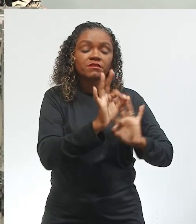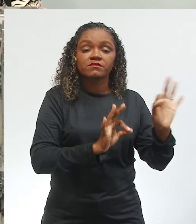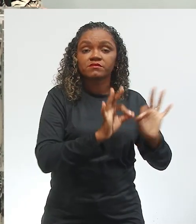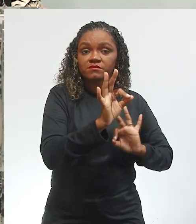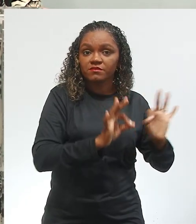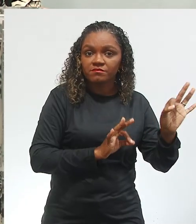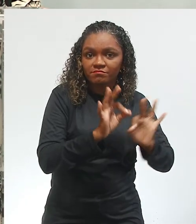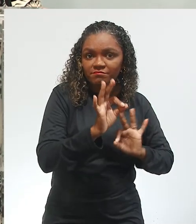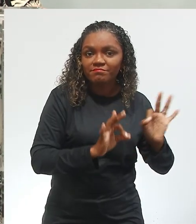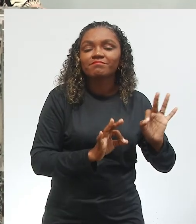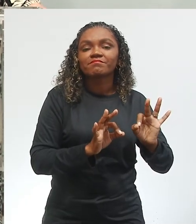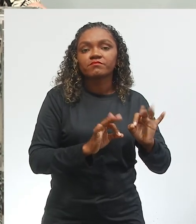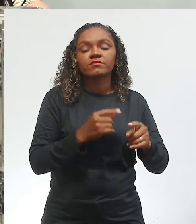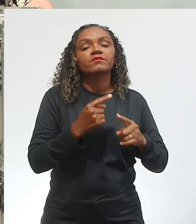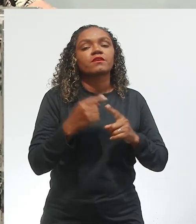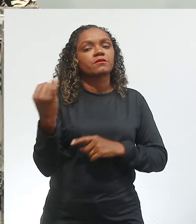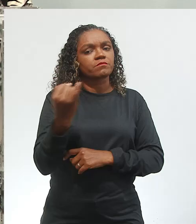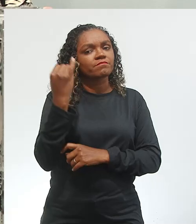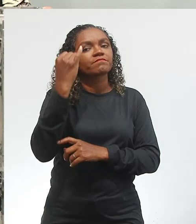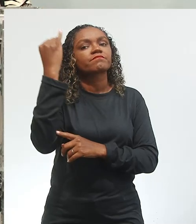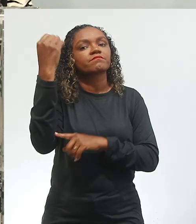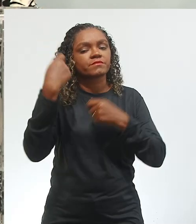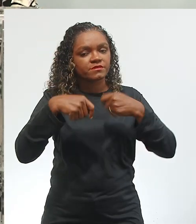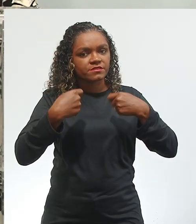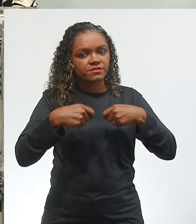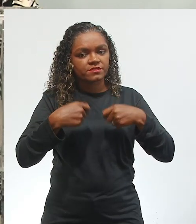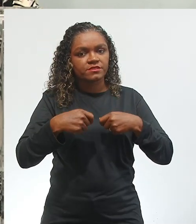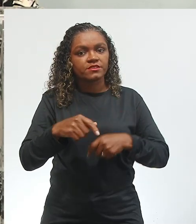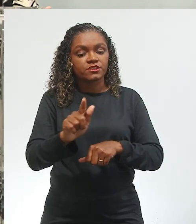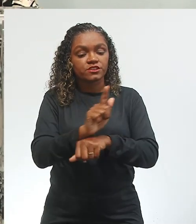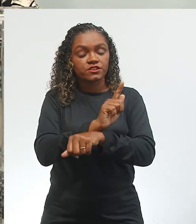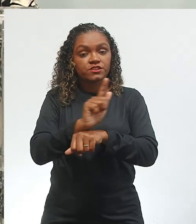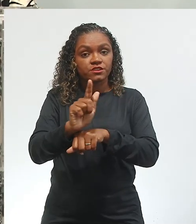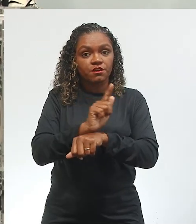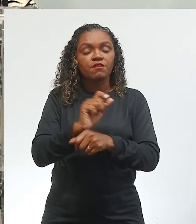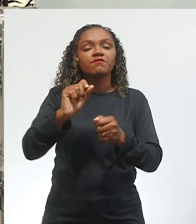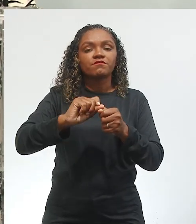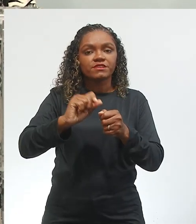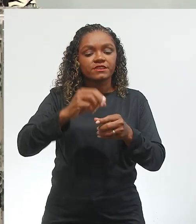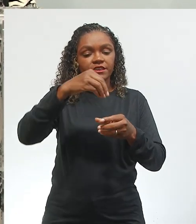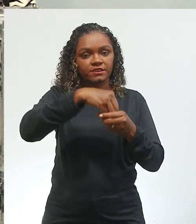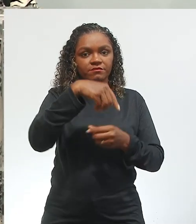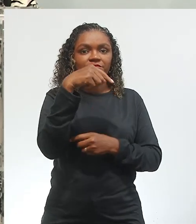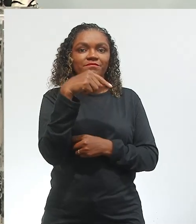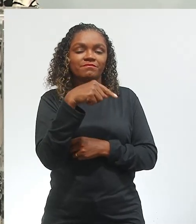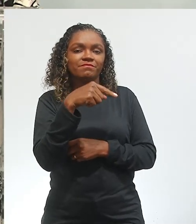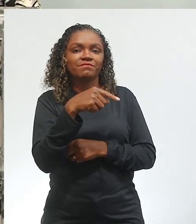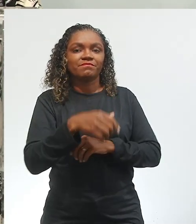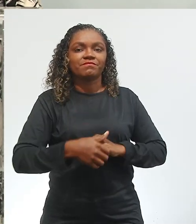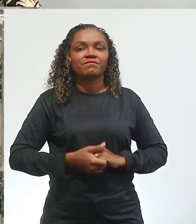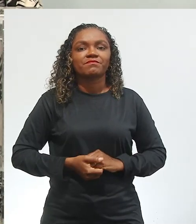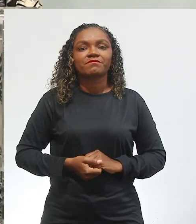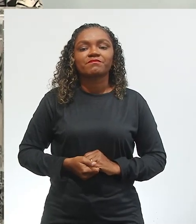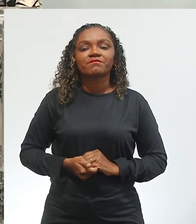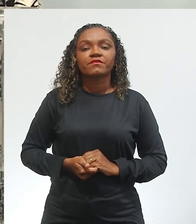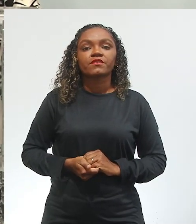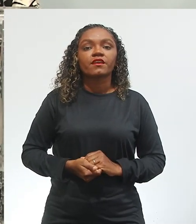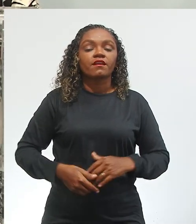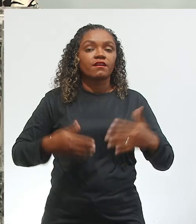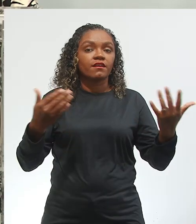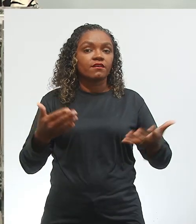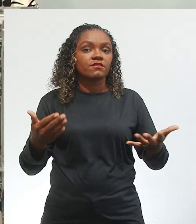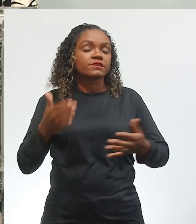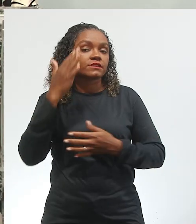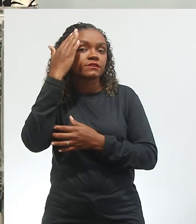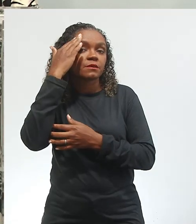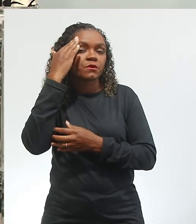tipo de planejamento, né? É sempre importante ter um planejamento dentro da gestão. Então, nós vamos entender o que é um plano